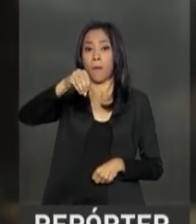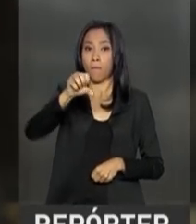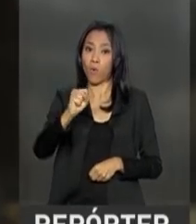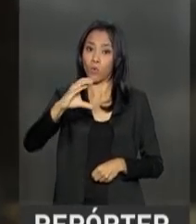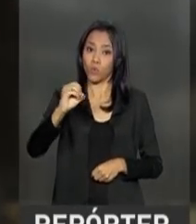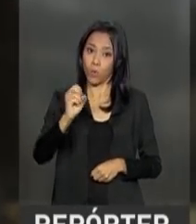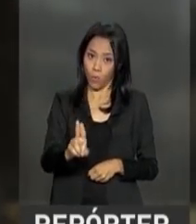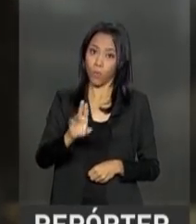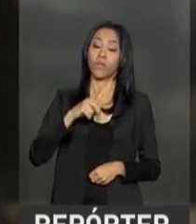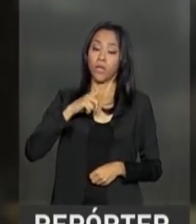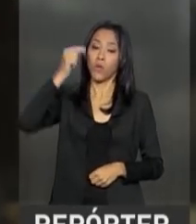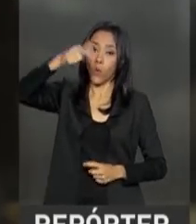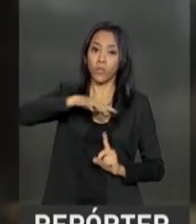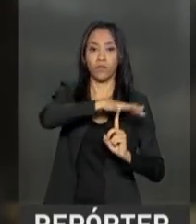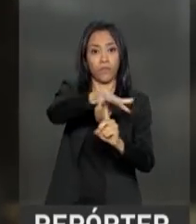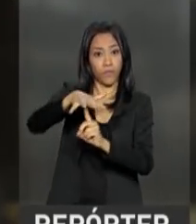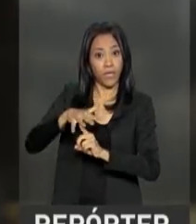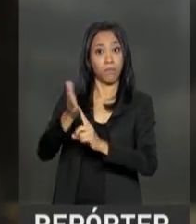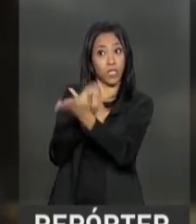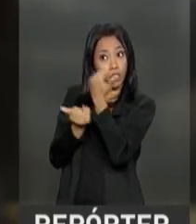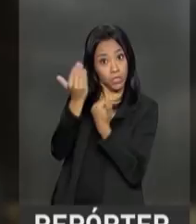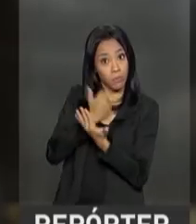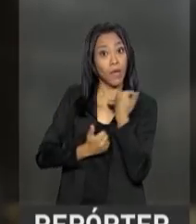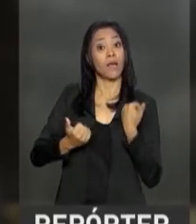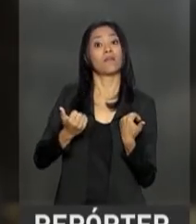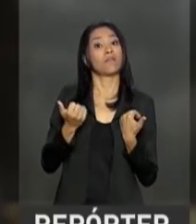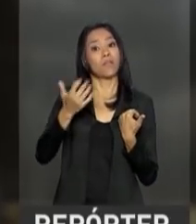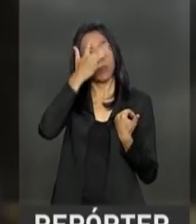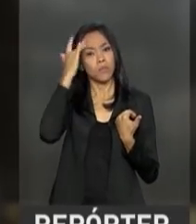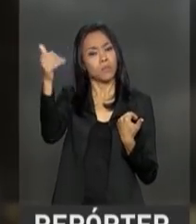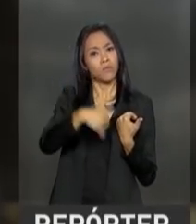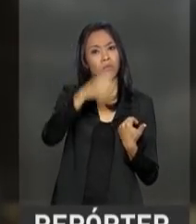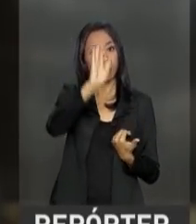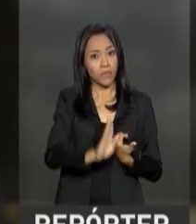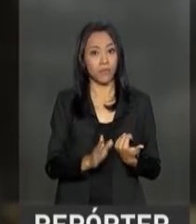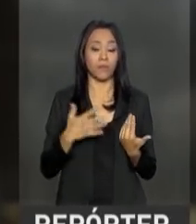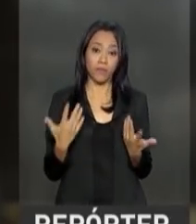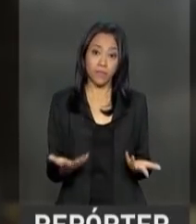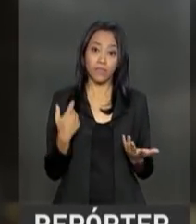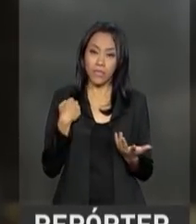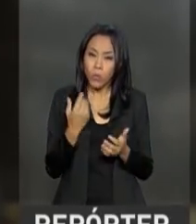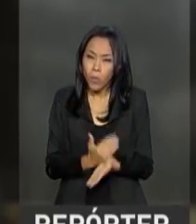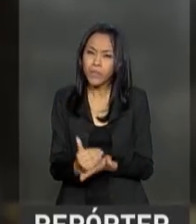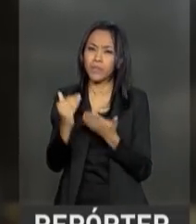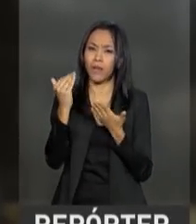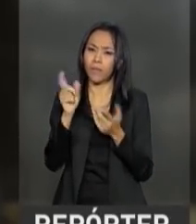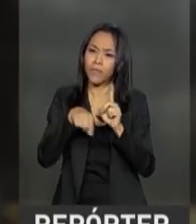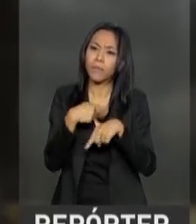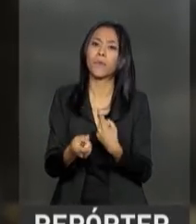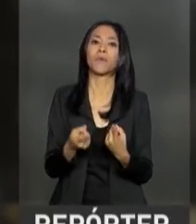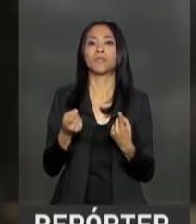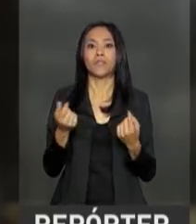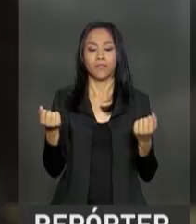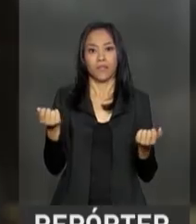é lá para buscar o turista uso para o brasil é um começo uma plantação turismo é assim você tem que plantar para acolher então veja